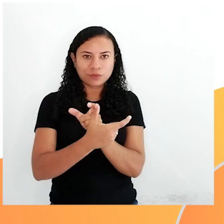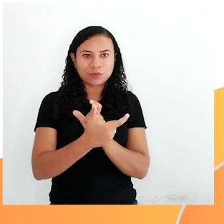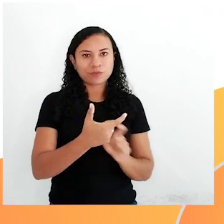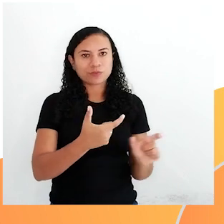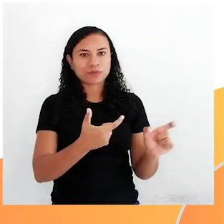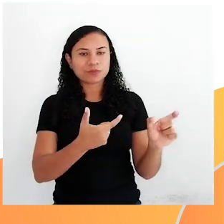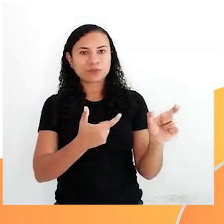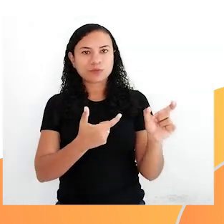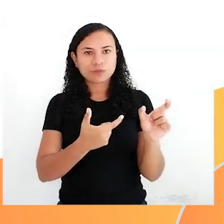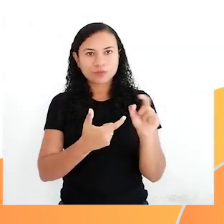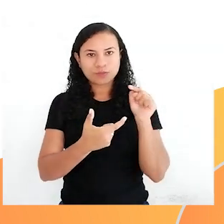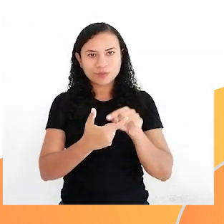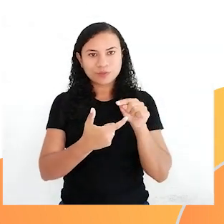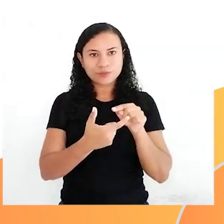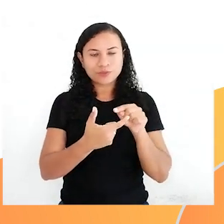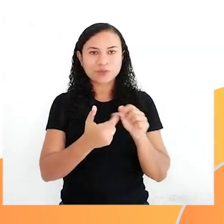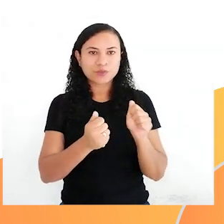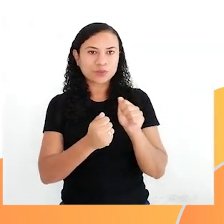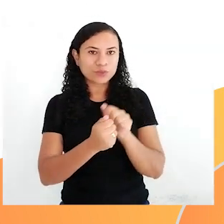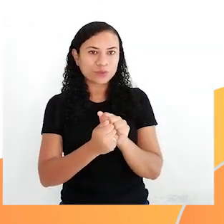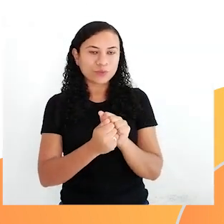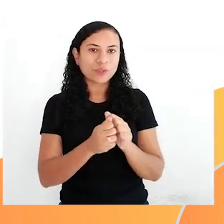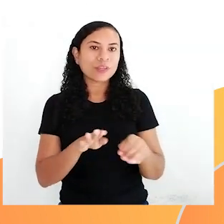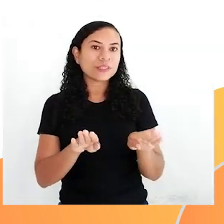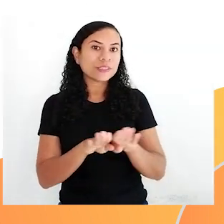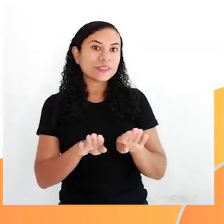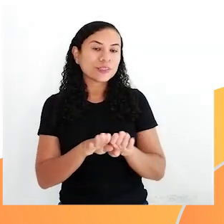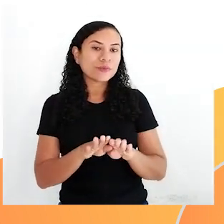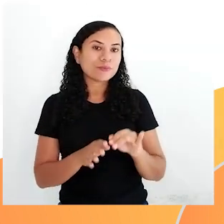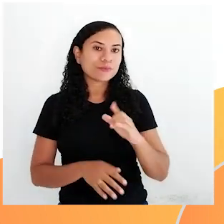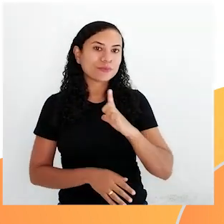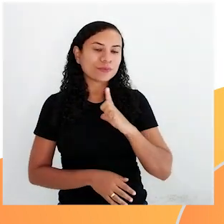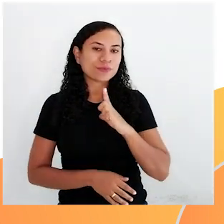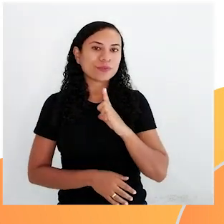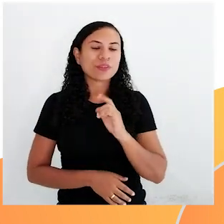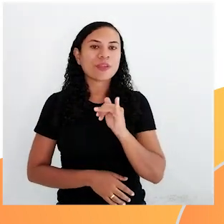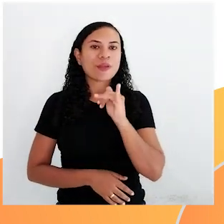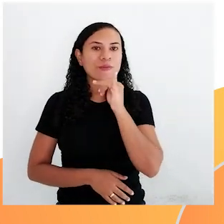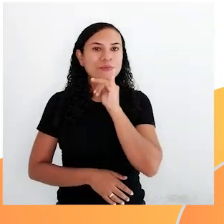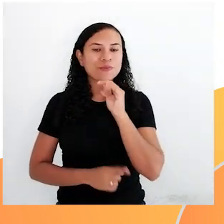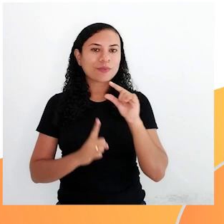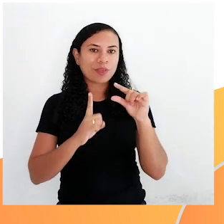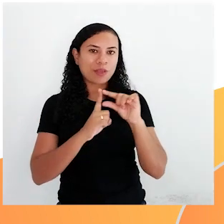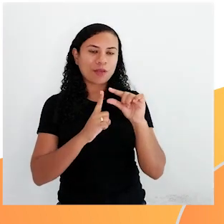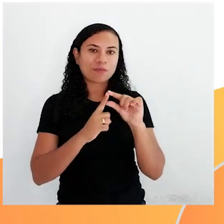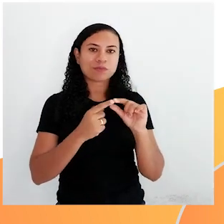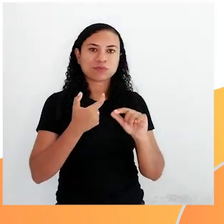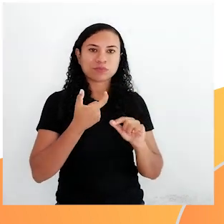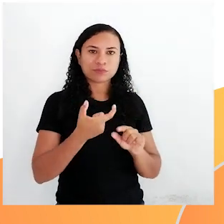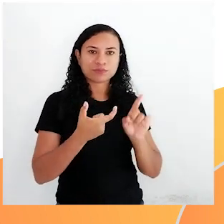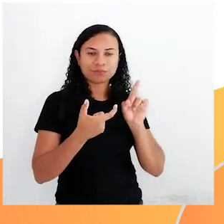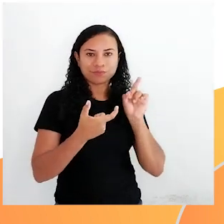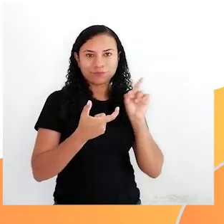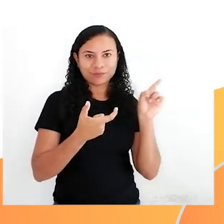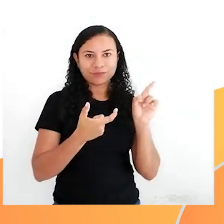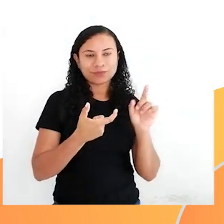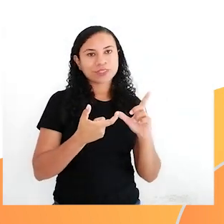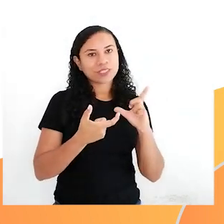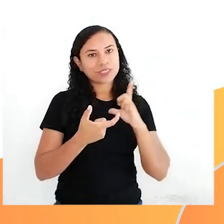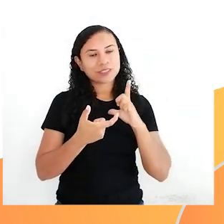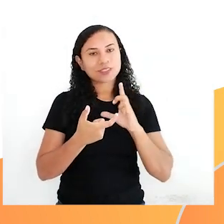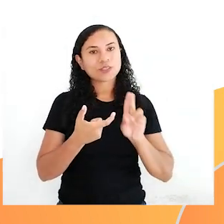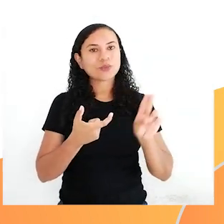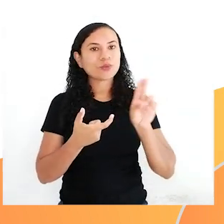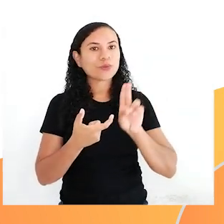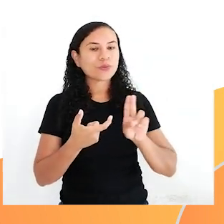útil. A palavra infelizmente surgiu a partir da junção do prefixo in mais o